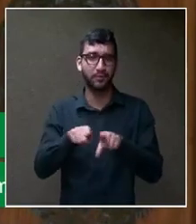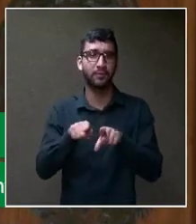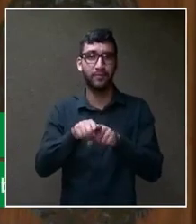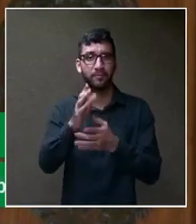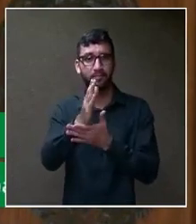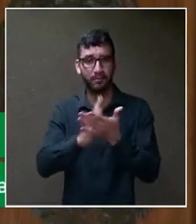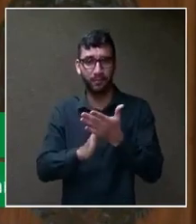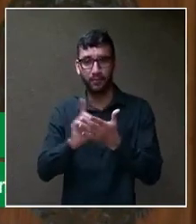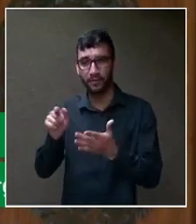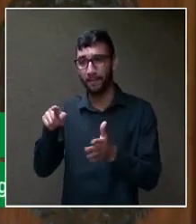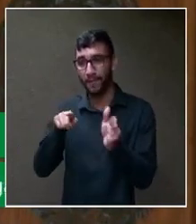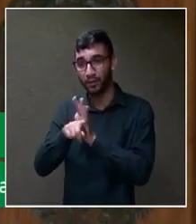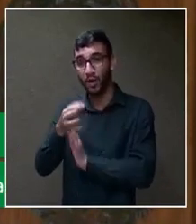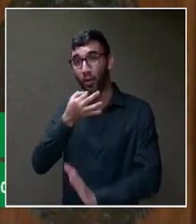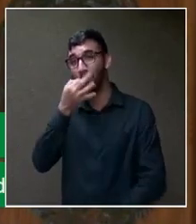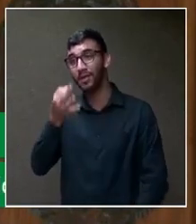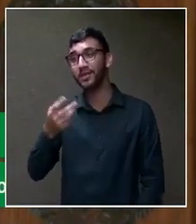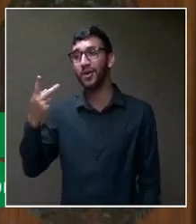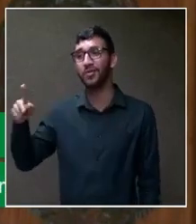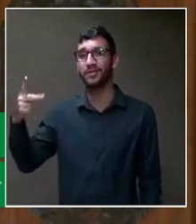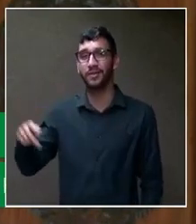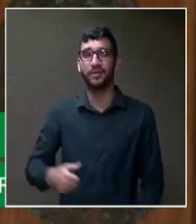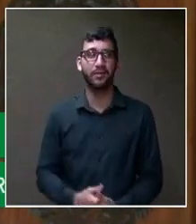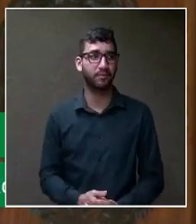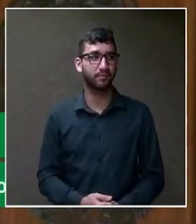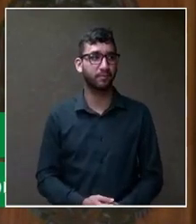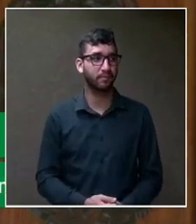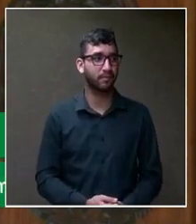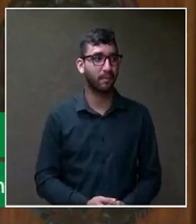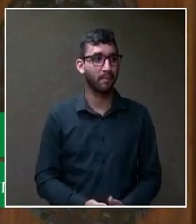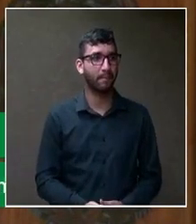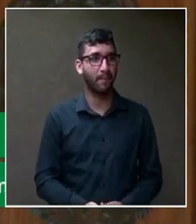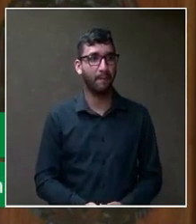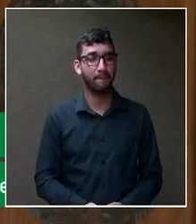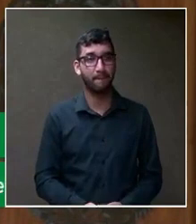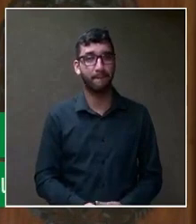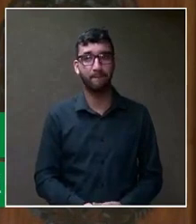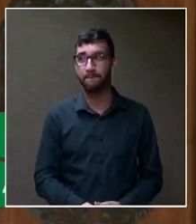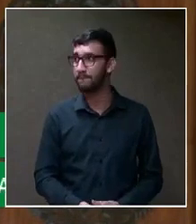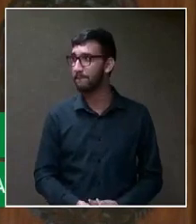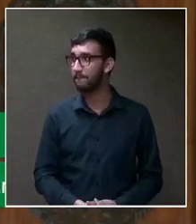perguntando a opinião dela, se ela acha. Ok.